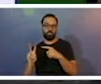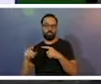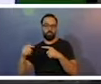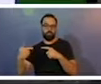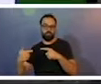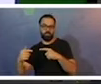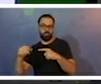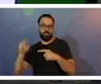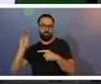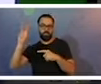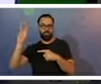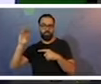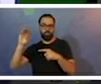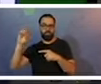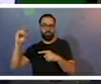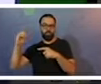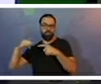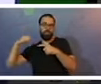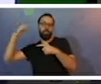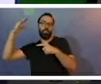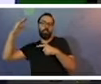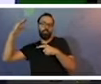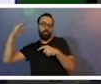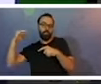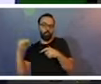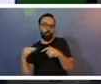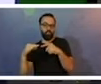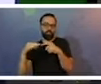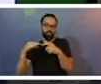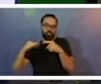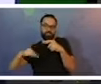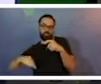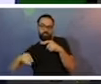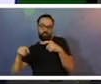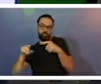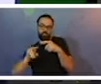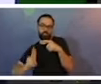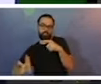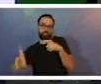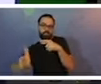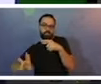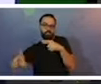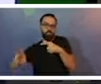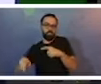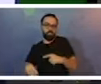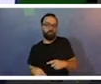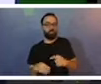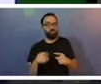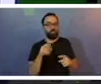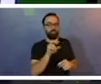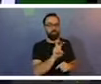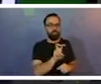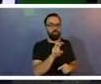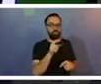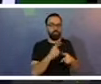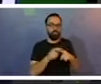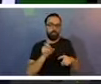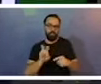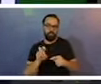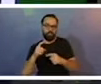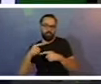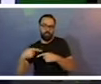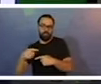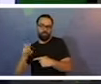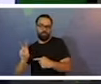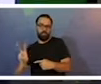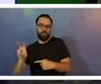27, então eu não posso usar o 30, tá? Eu vou utilizar aqui, ó, 5 vezes 5 igual a